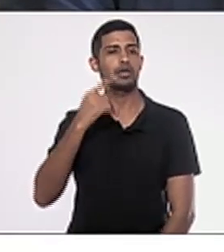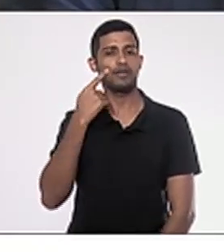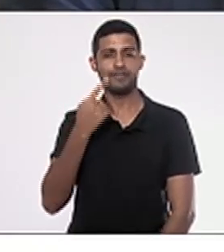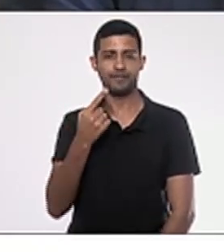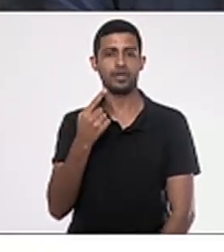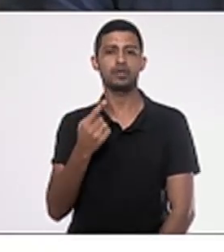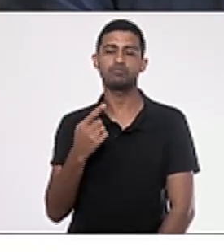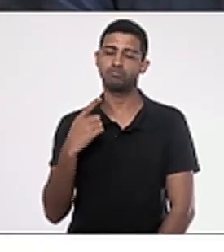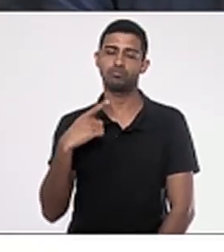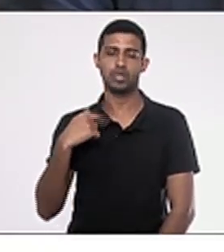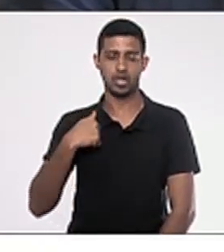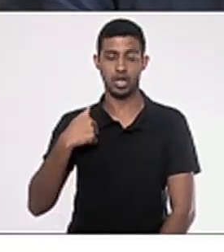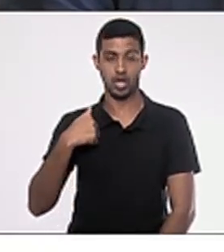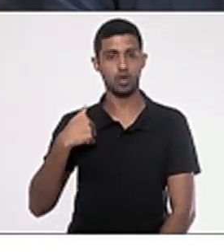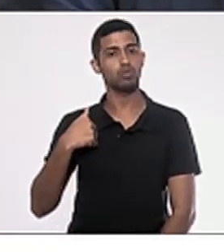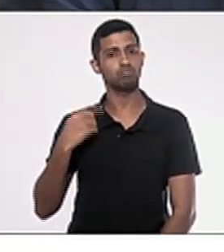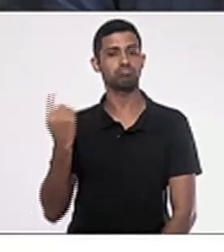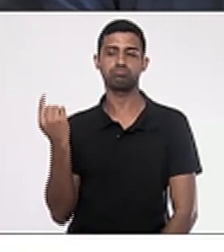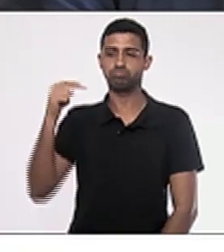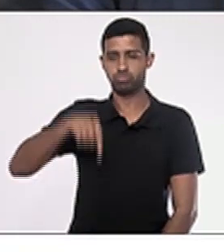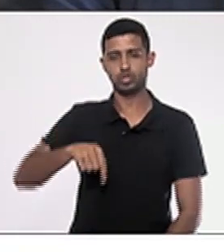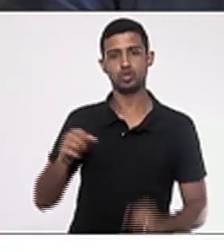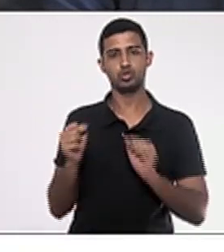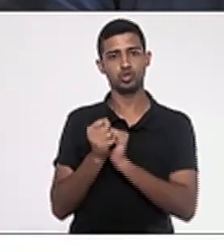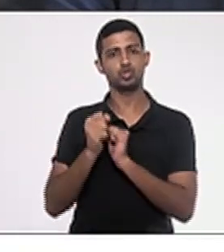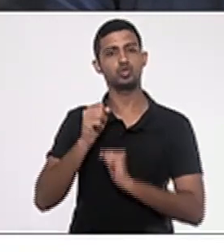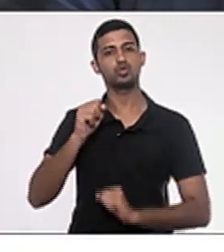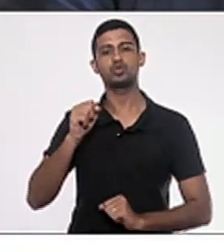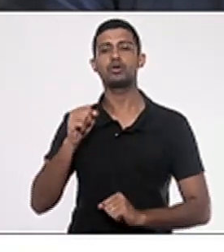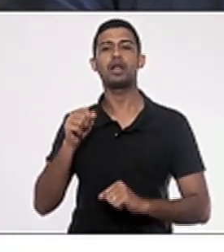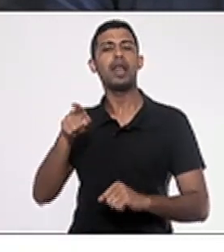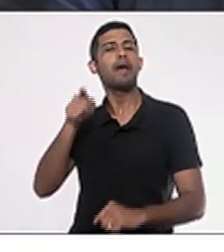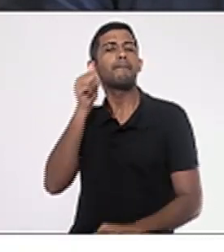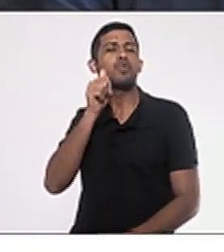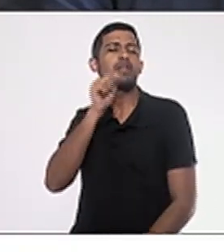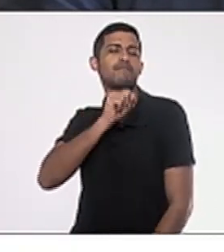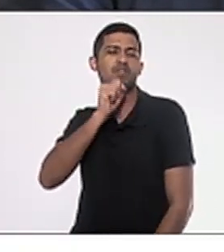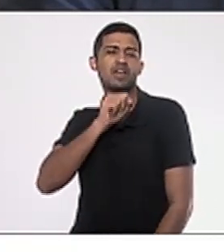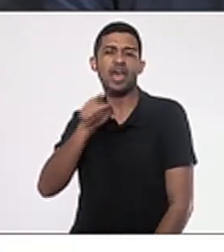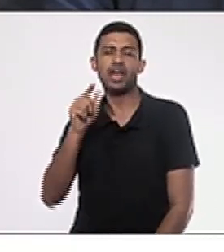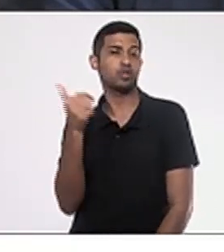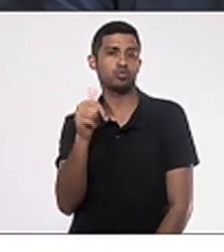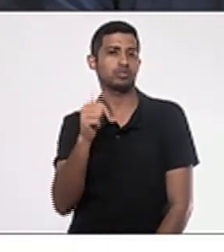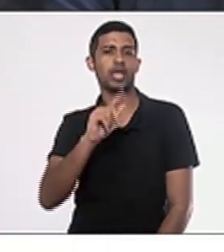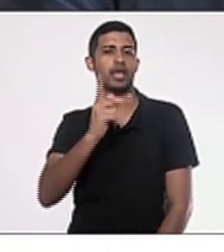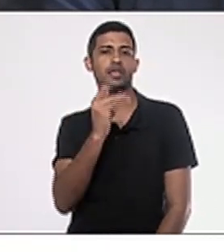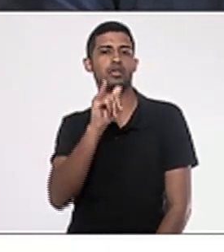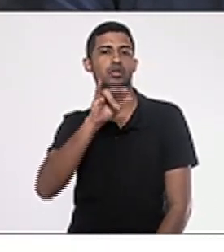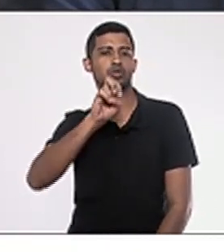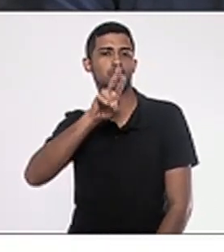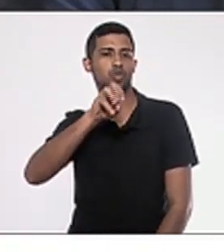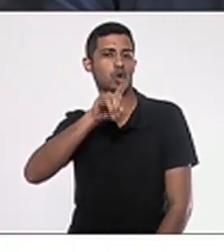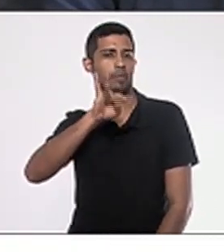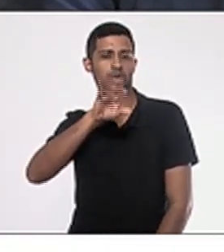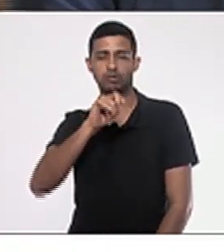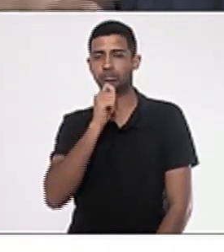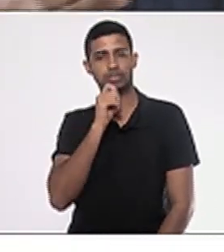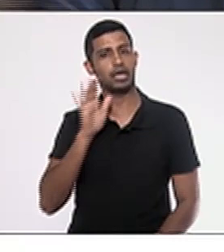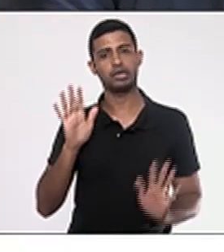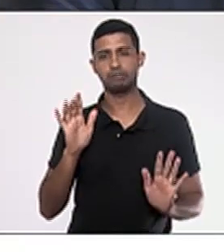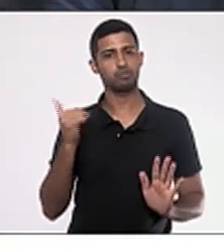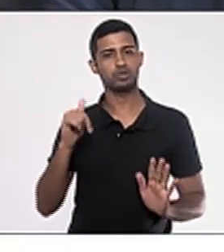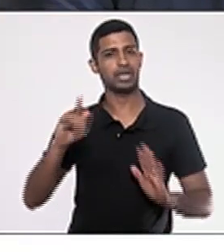itinerante, eu fisicamente estava no Largo do Bicão, atendi uma senhora que ela não tem hidrômetro na